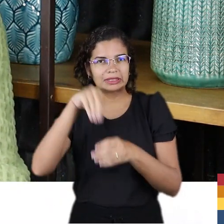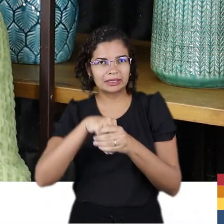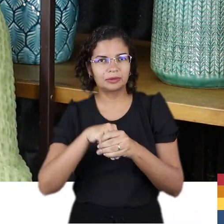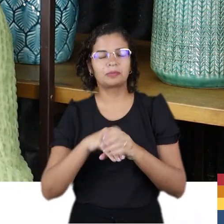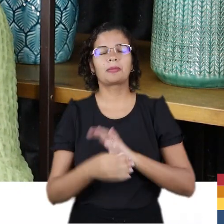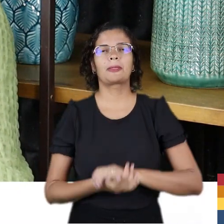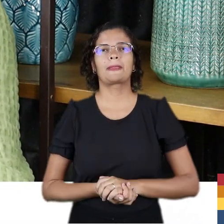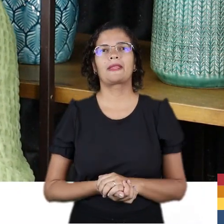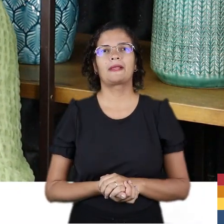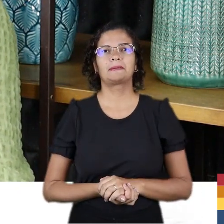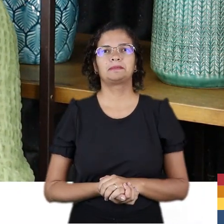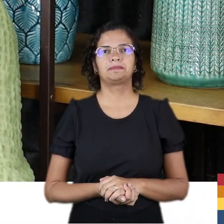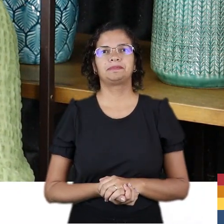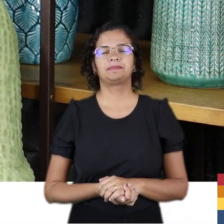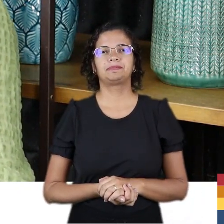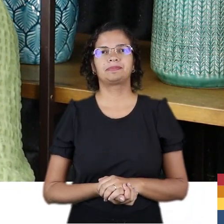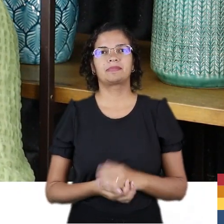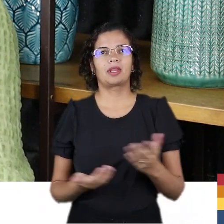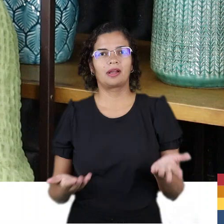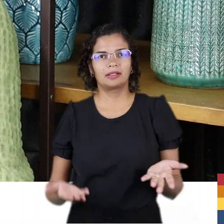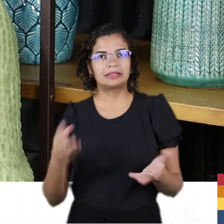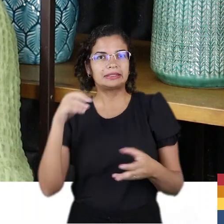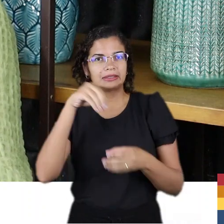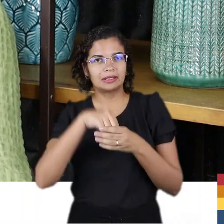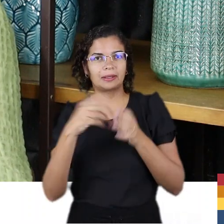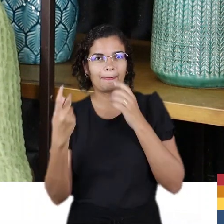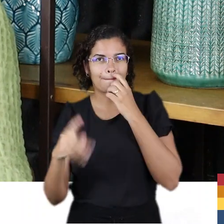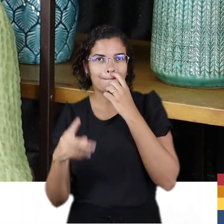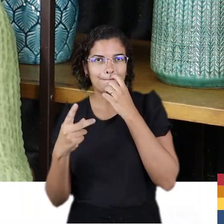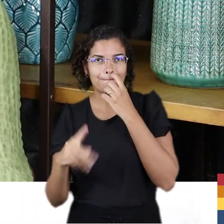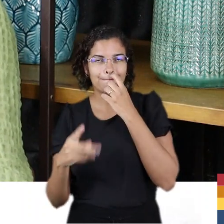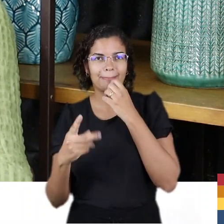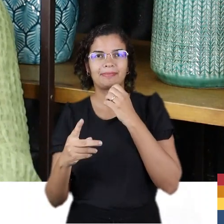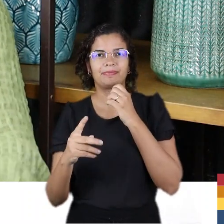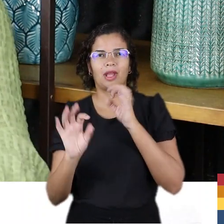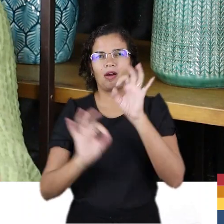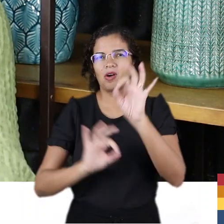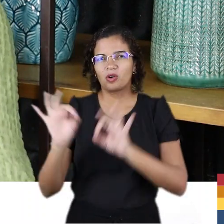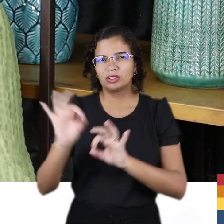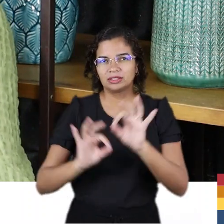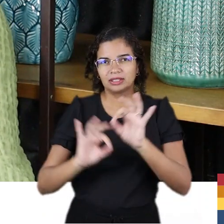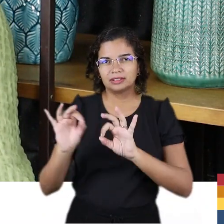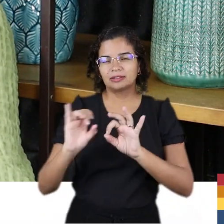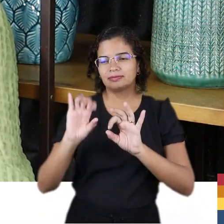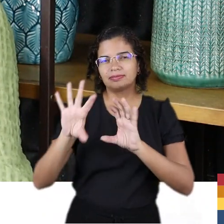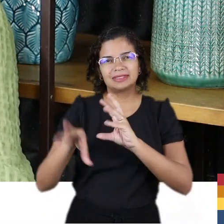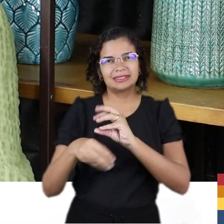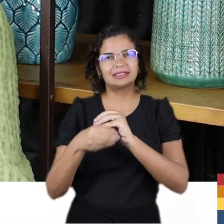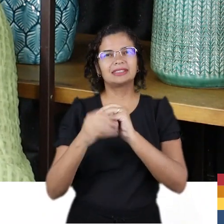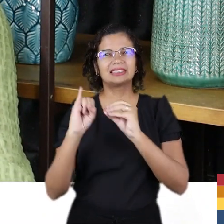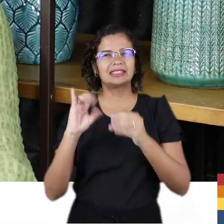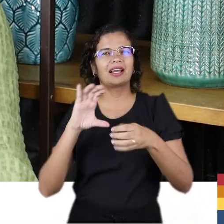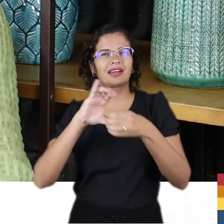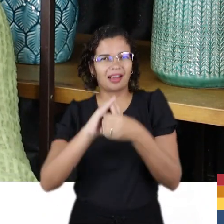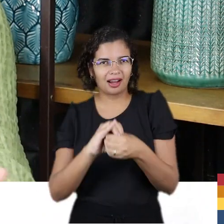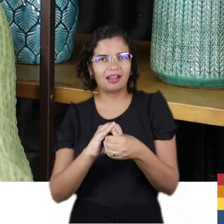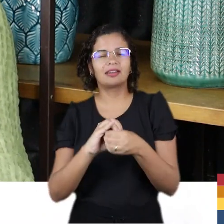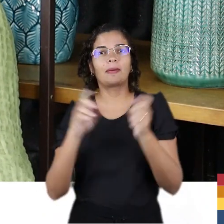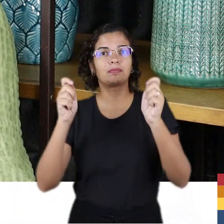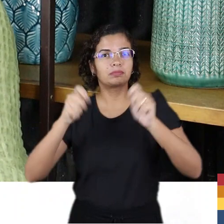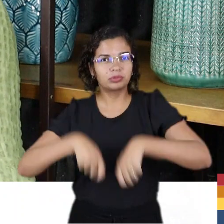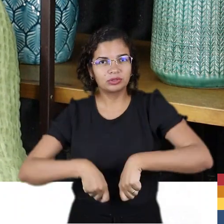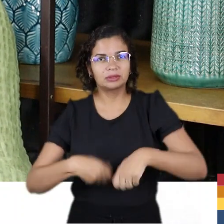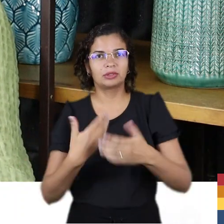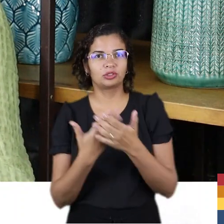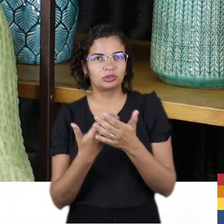arquitetura integrada, é que a gente vai possibilitar aos estudantes os aprofundamentos. Então, o estudante